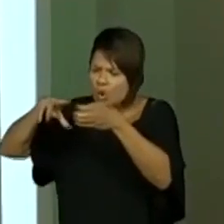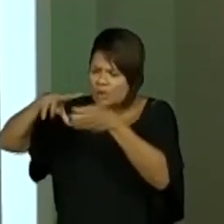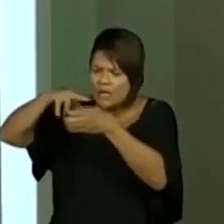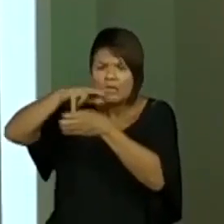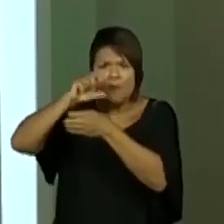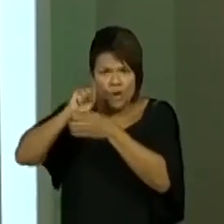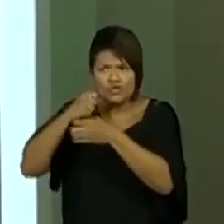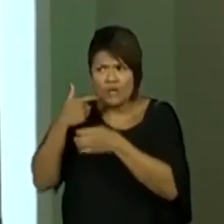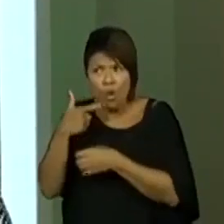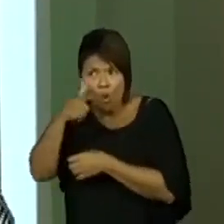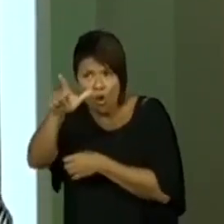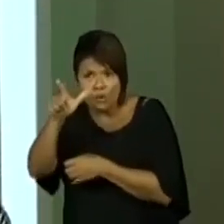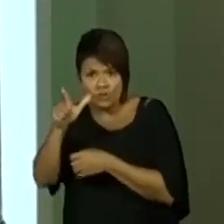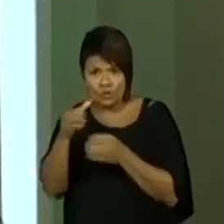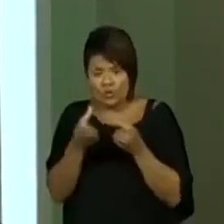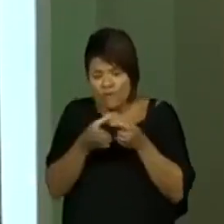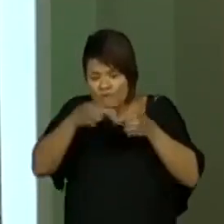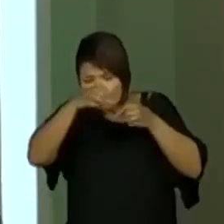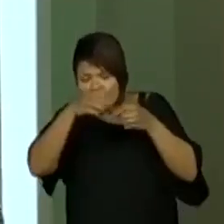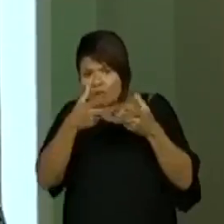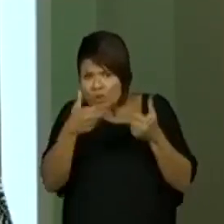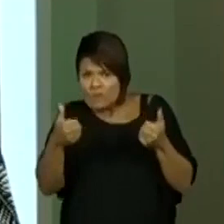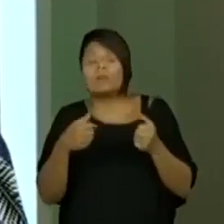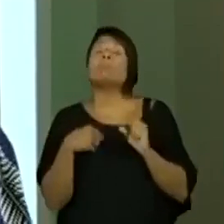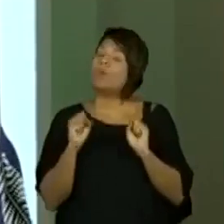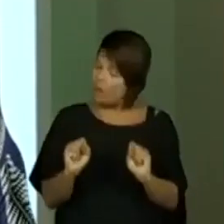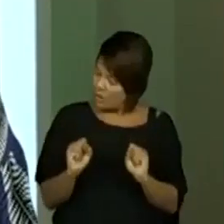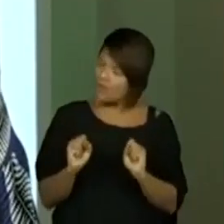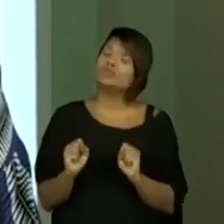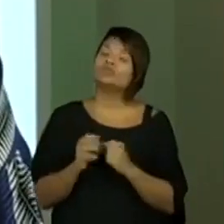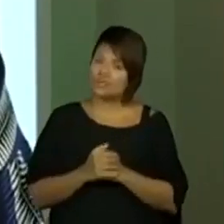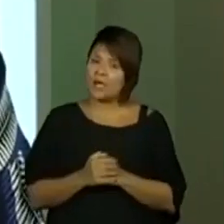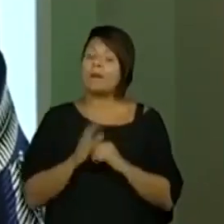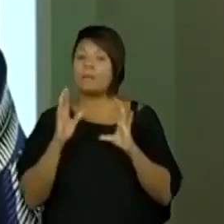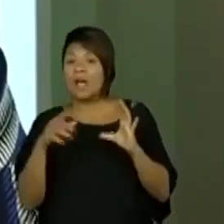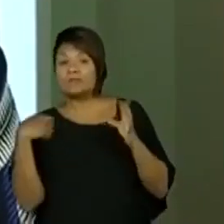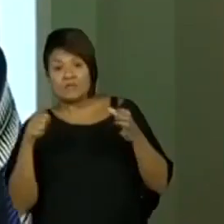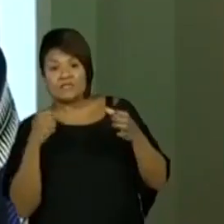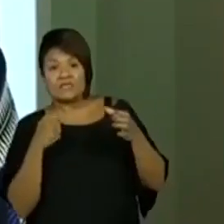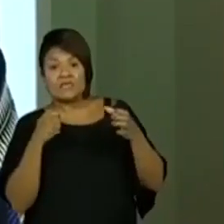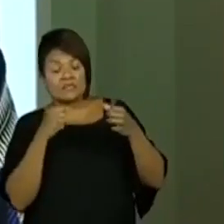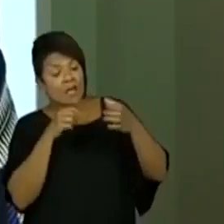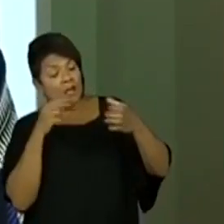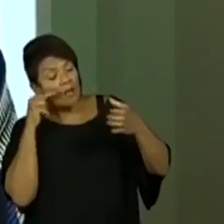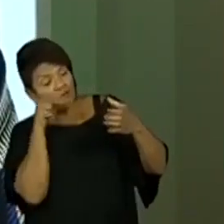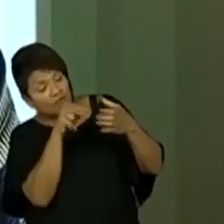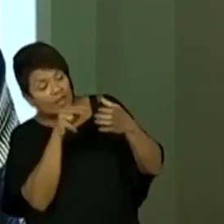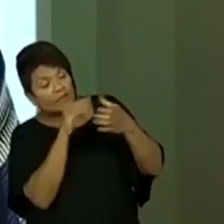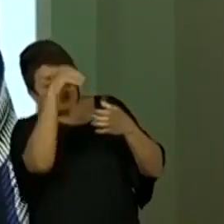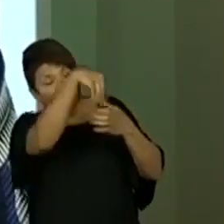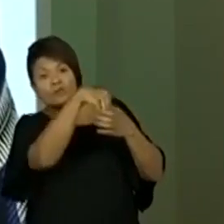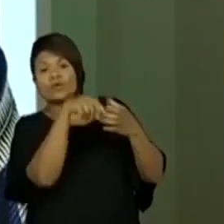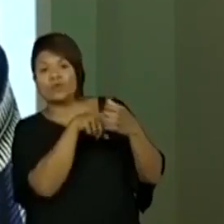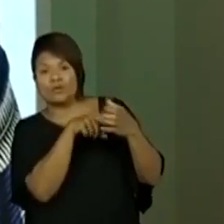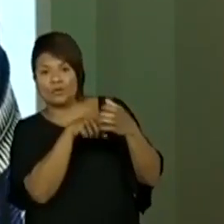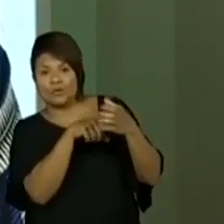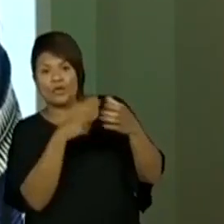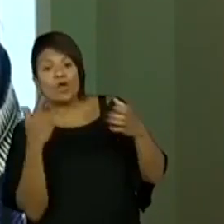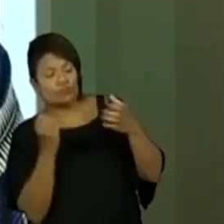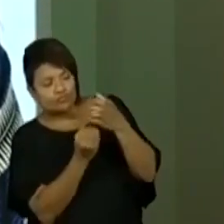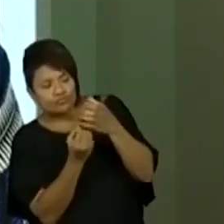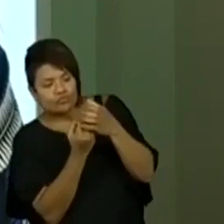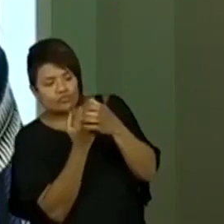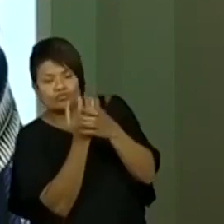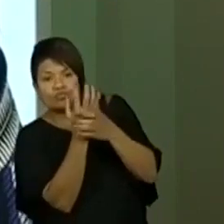tem problema, tá bom? Desde que você tenha espaço para mostrar o crescimento da sua plantinha, que conseguiu